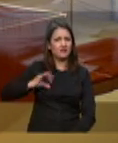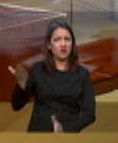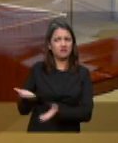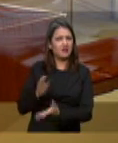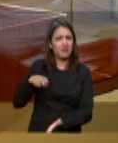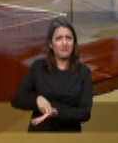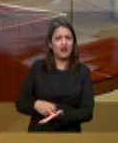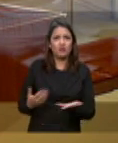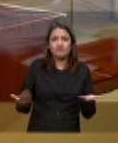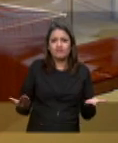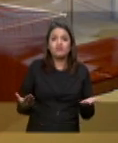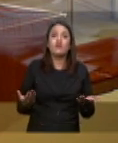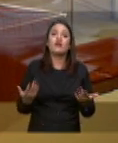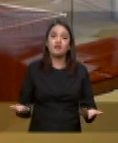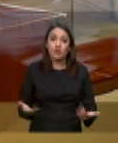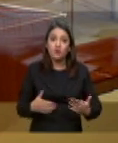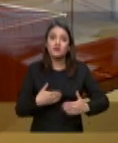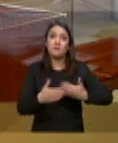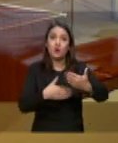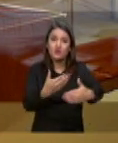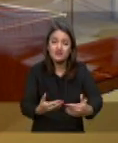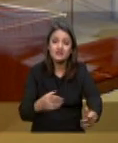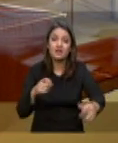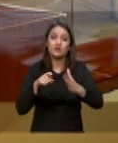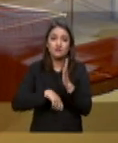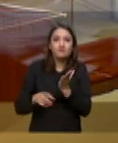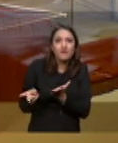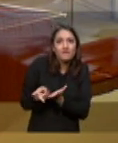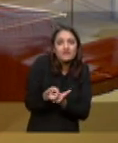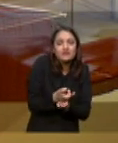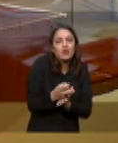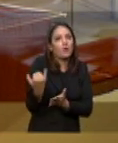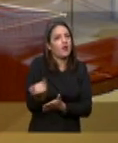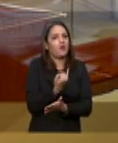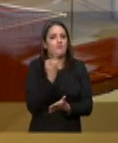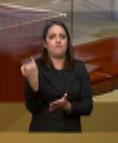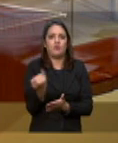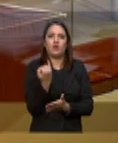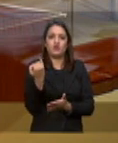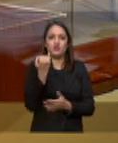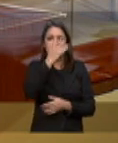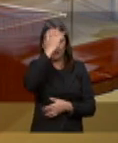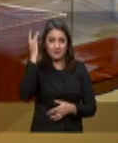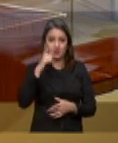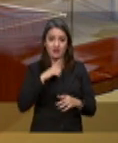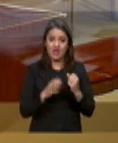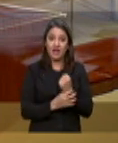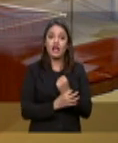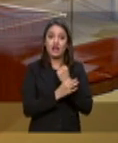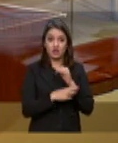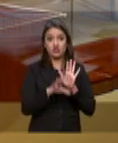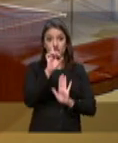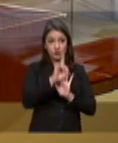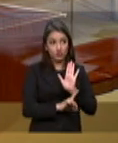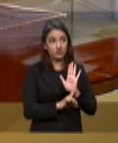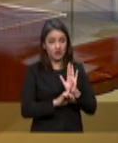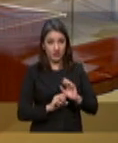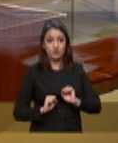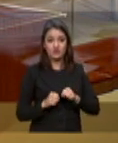administrativo, excelências, fiscal é fundamental não apenas para que o contribuinte tenha garantido o direito do